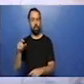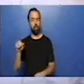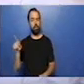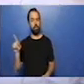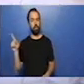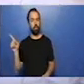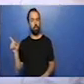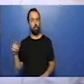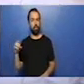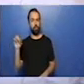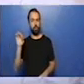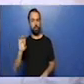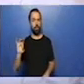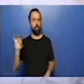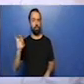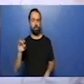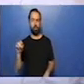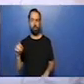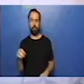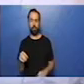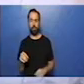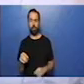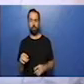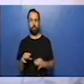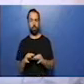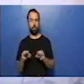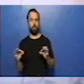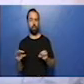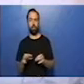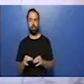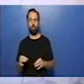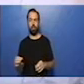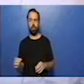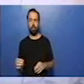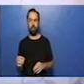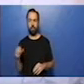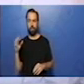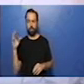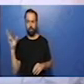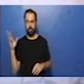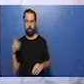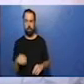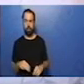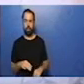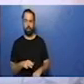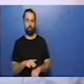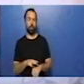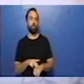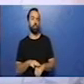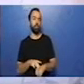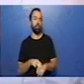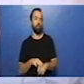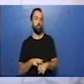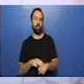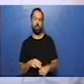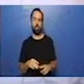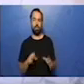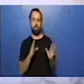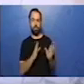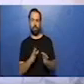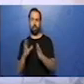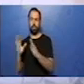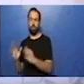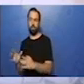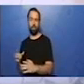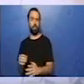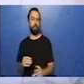Bom, agora como que nós prevenimos a amebíase e a giardíase? Eu coloquei esses dois juntos. Anteriormente eu falei que a transmissão é por